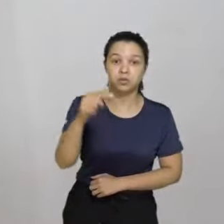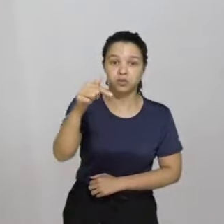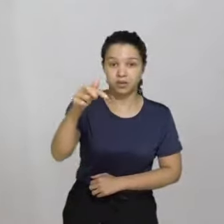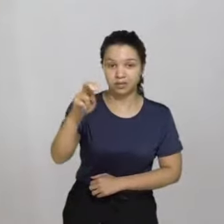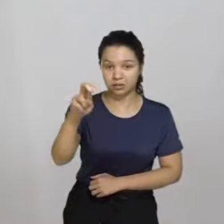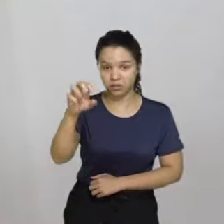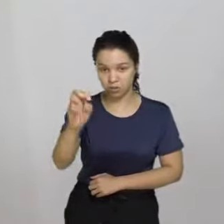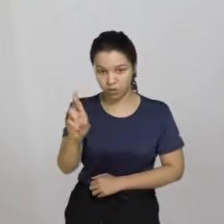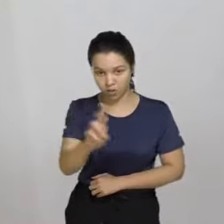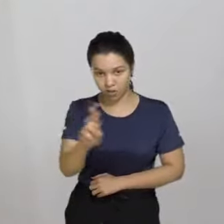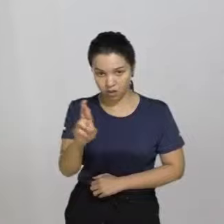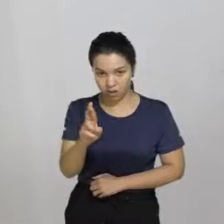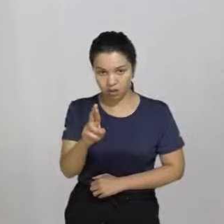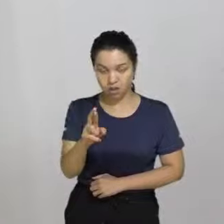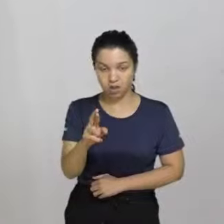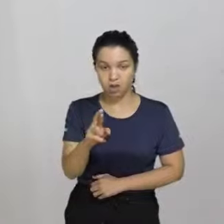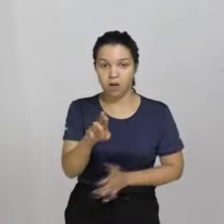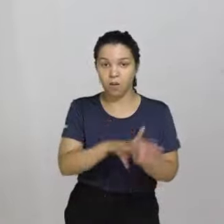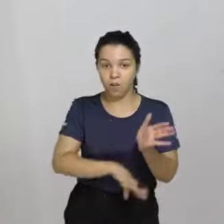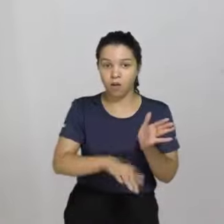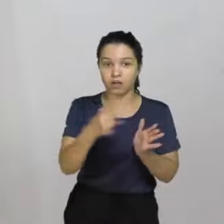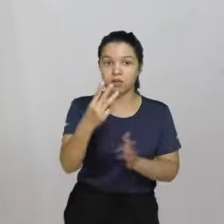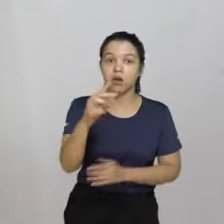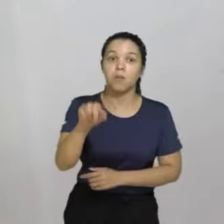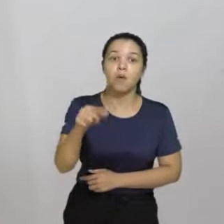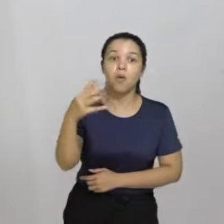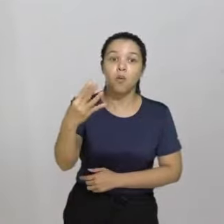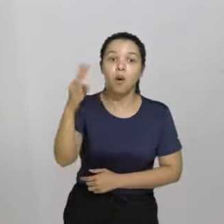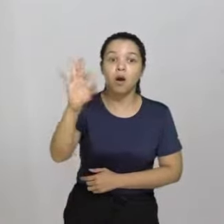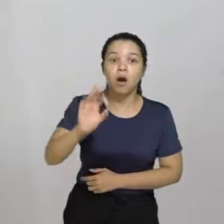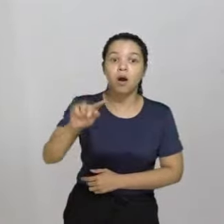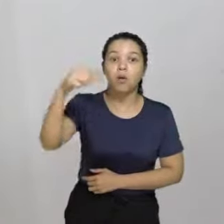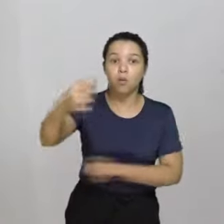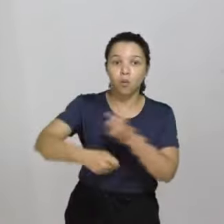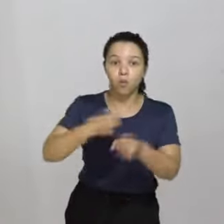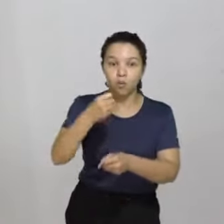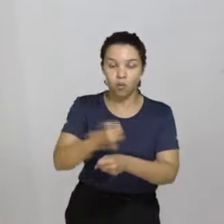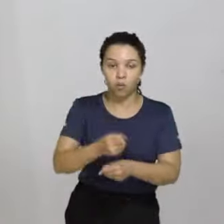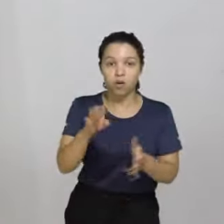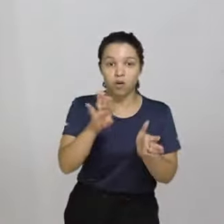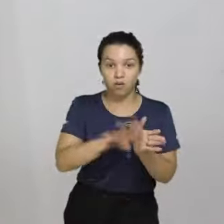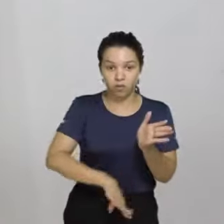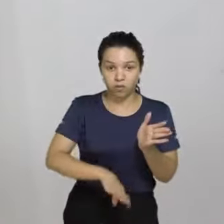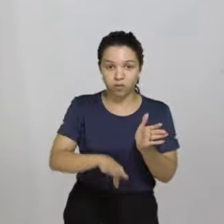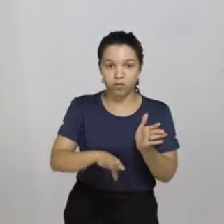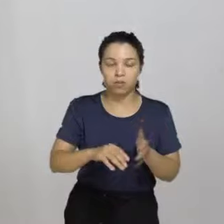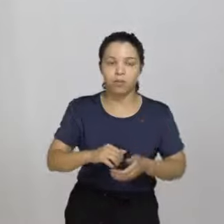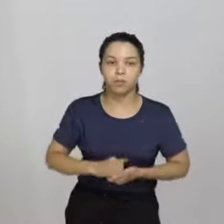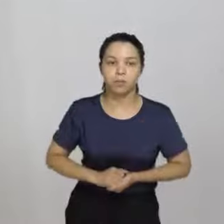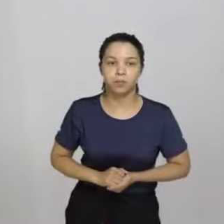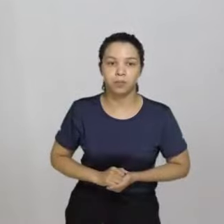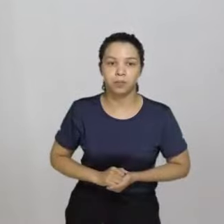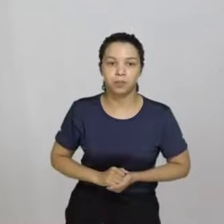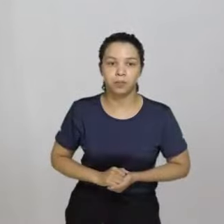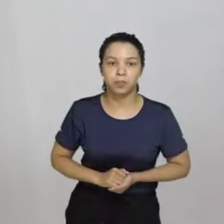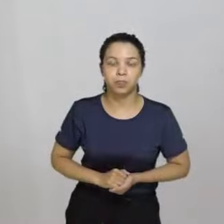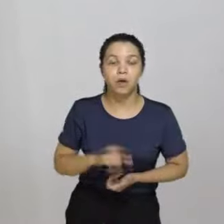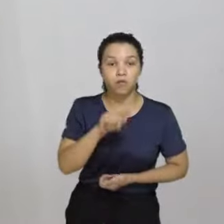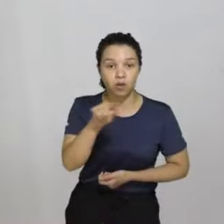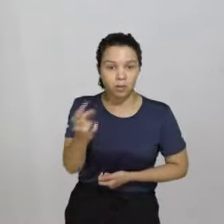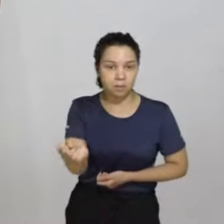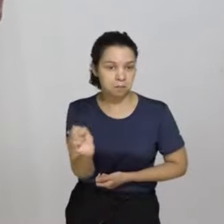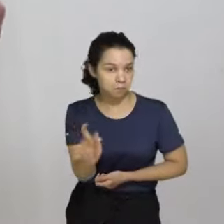R$ 3.750, vai só descontar 3,4% no ano que vem e será revogado integral em 2025. Senhor